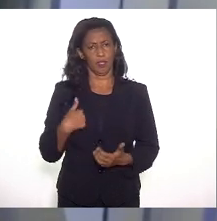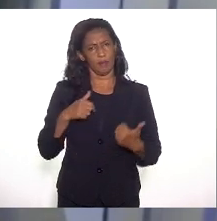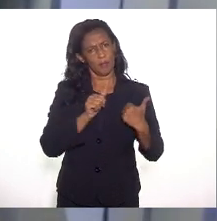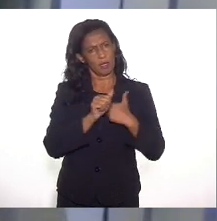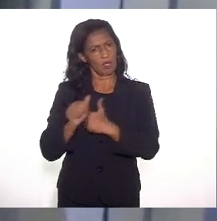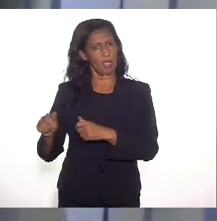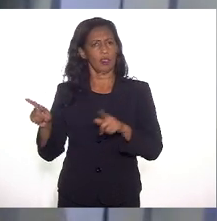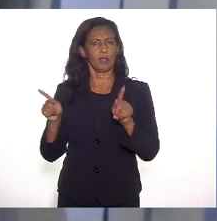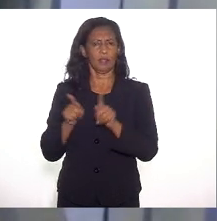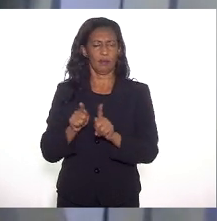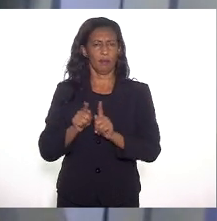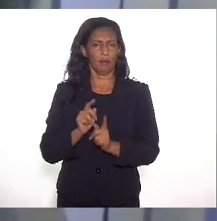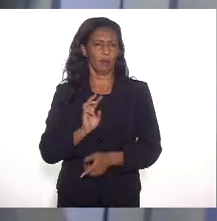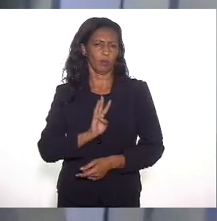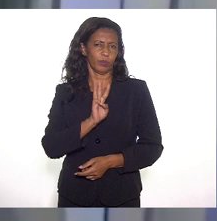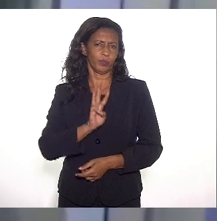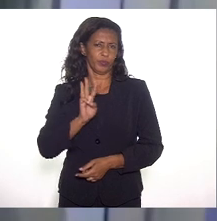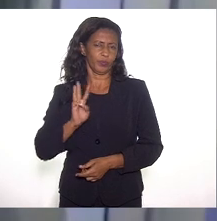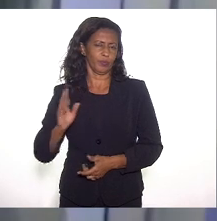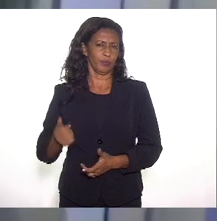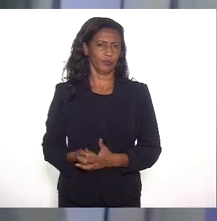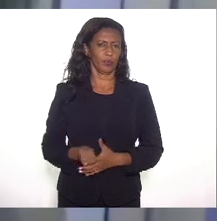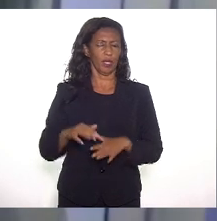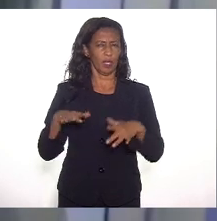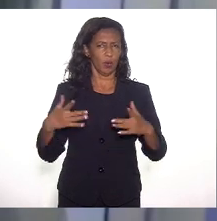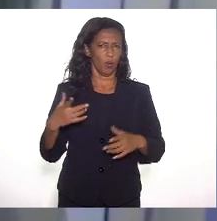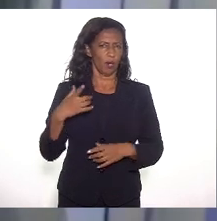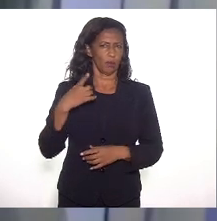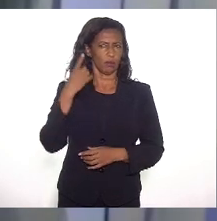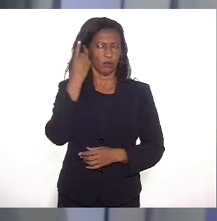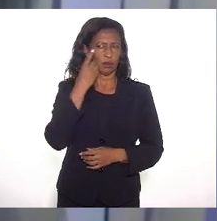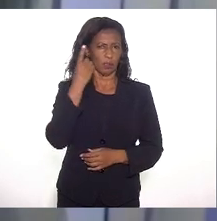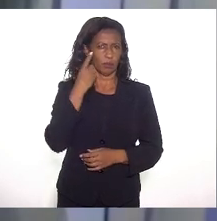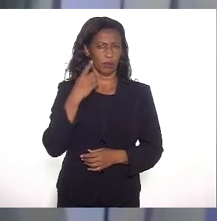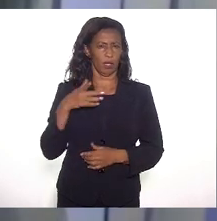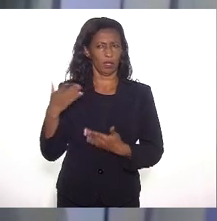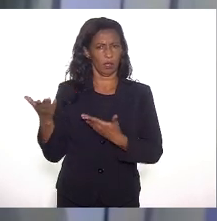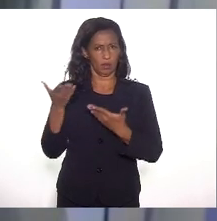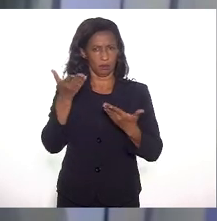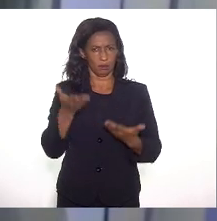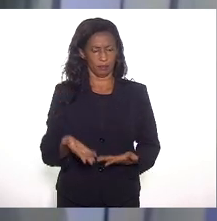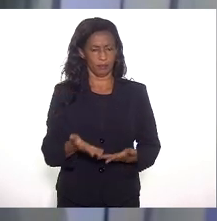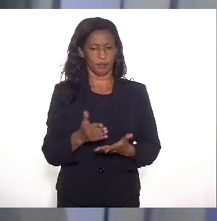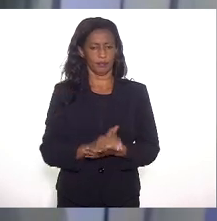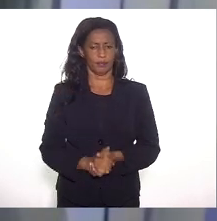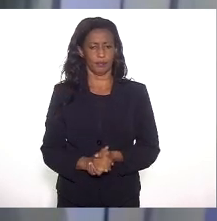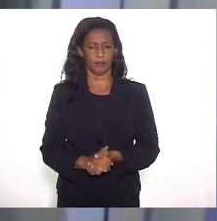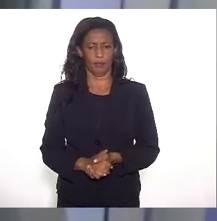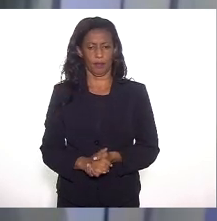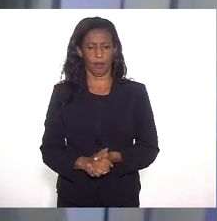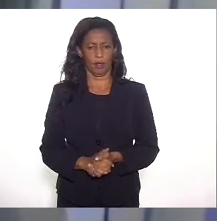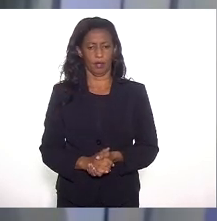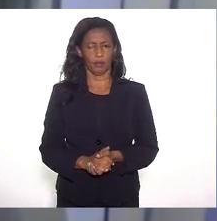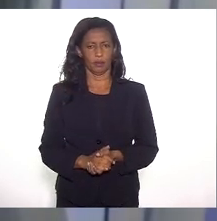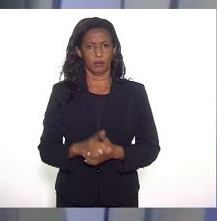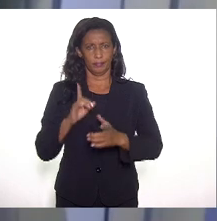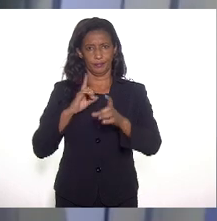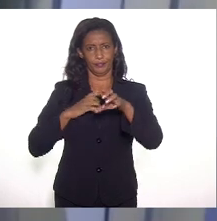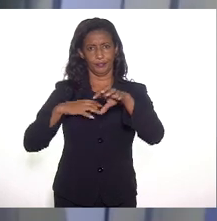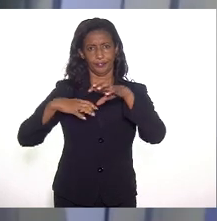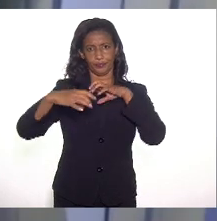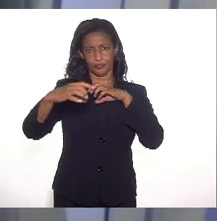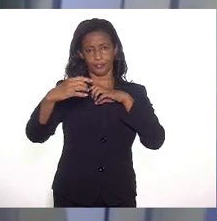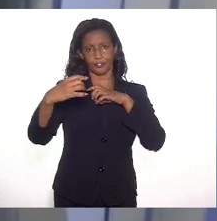redes sociais, enquanto a deputada Renata Souza ainda está aqui conosco no plenário virtual, eu